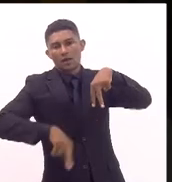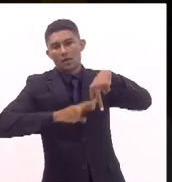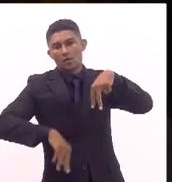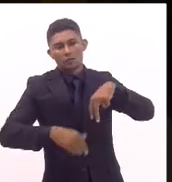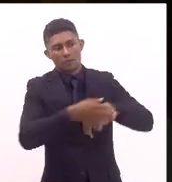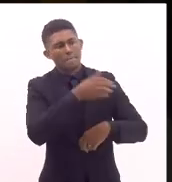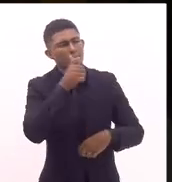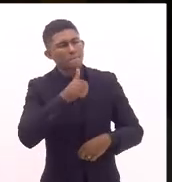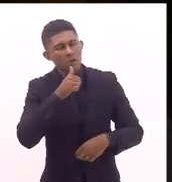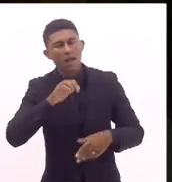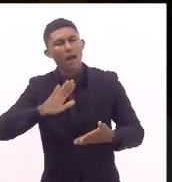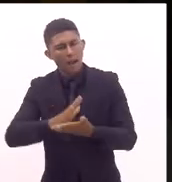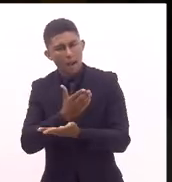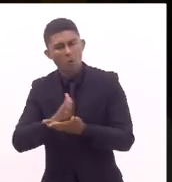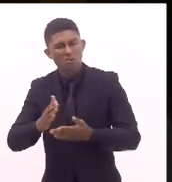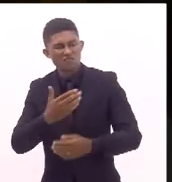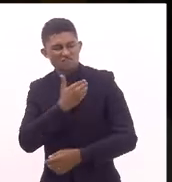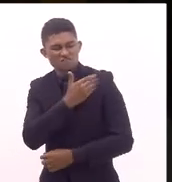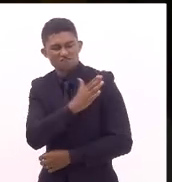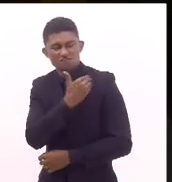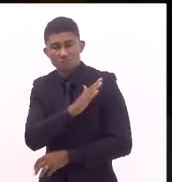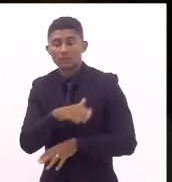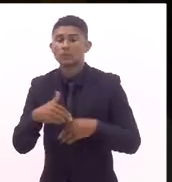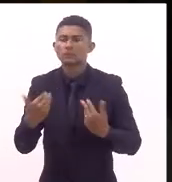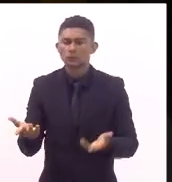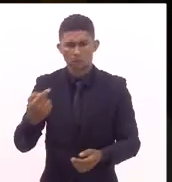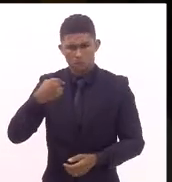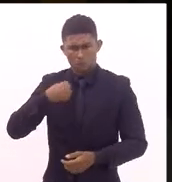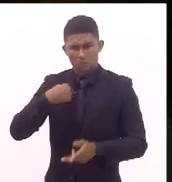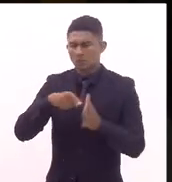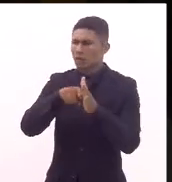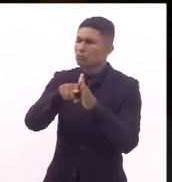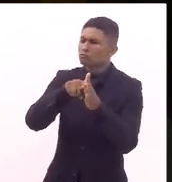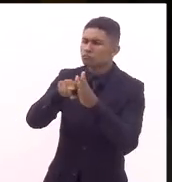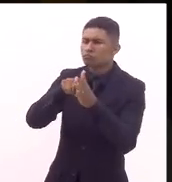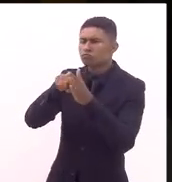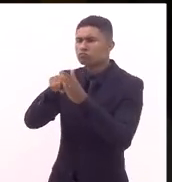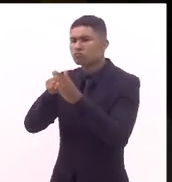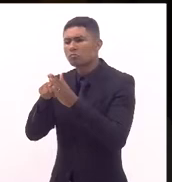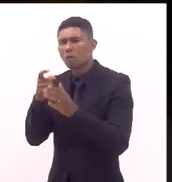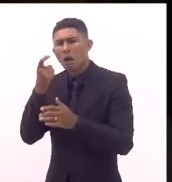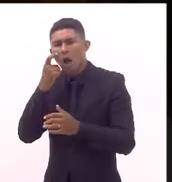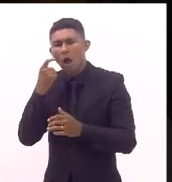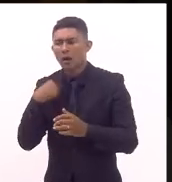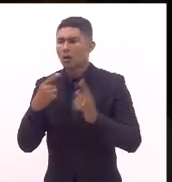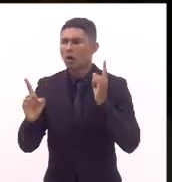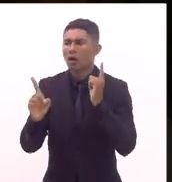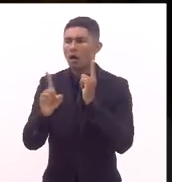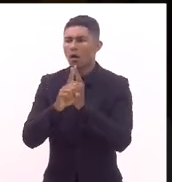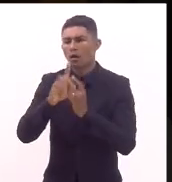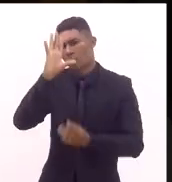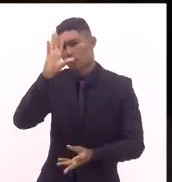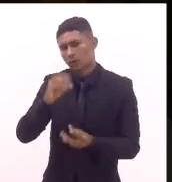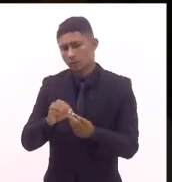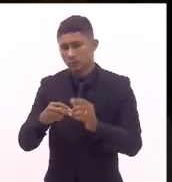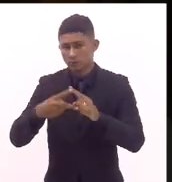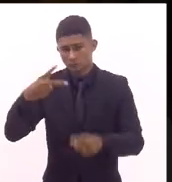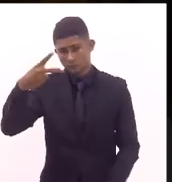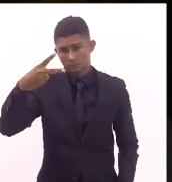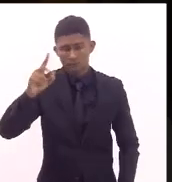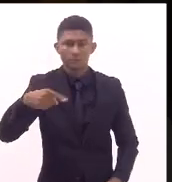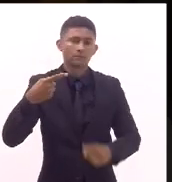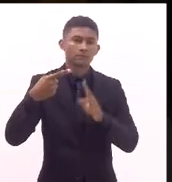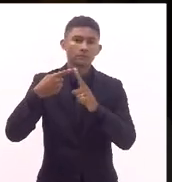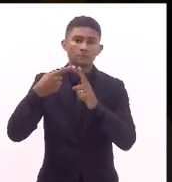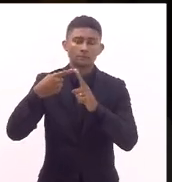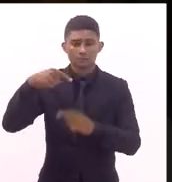então nessa investigação para fundamentar o livro cheguei a duas conclusões primeiro é